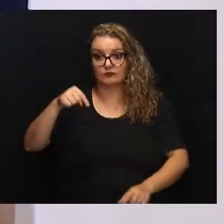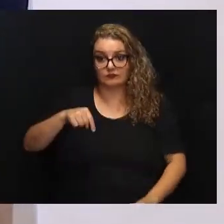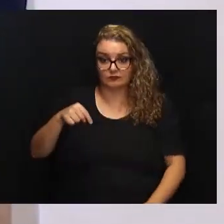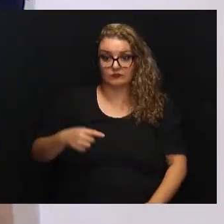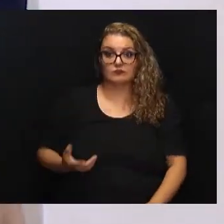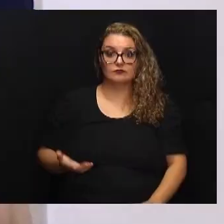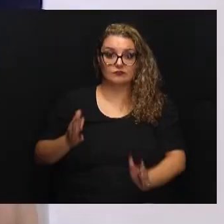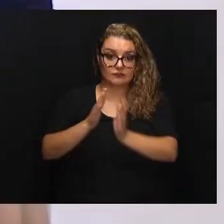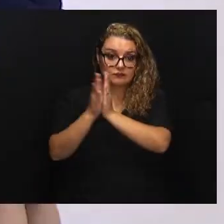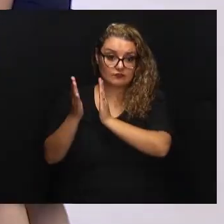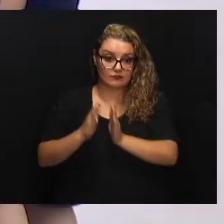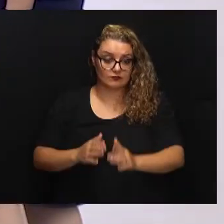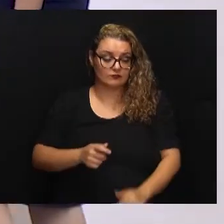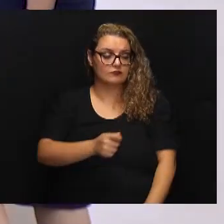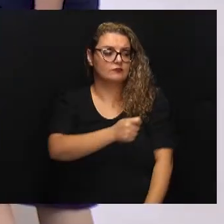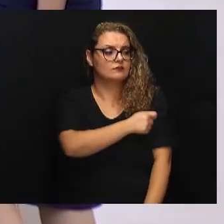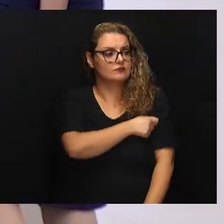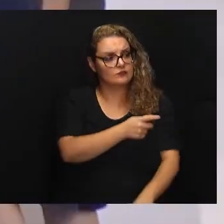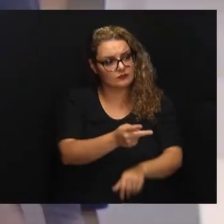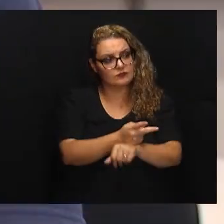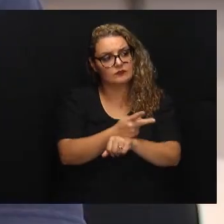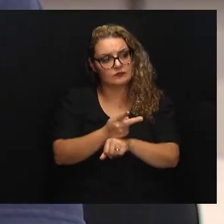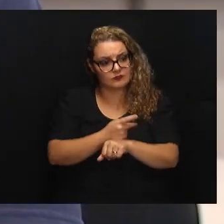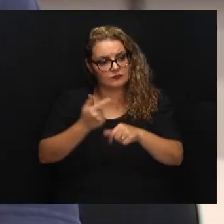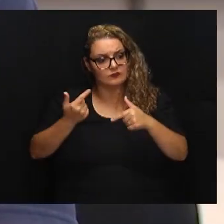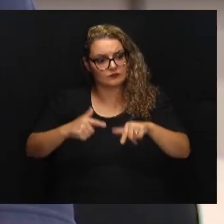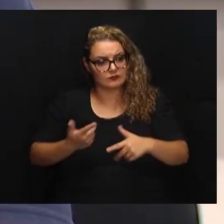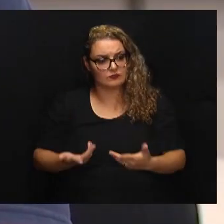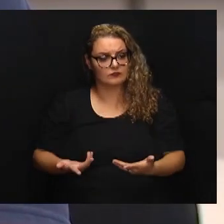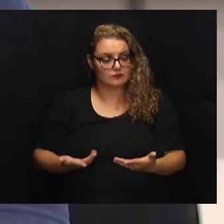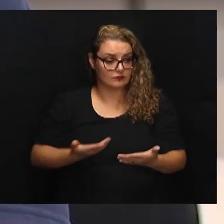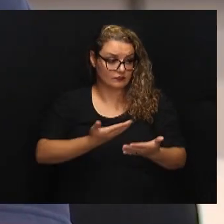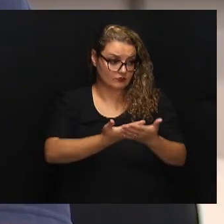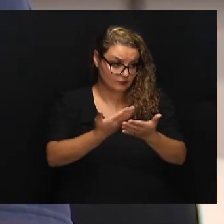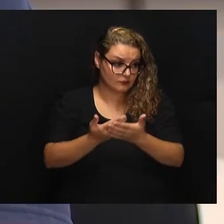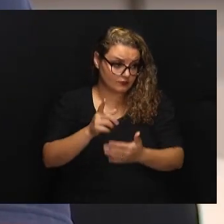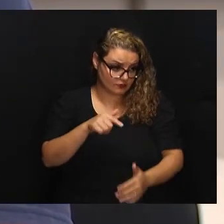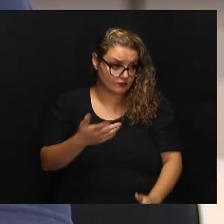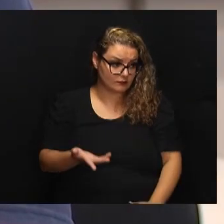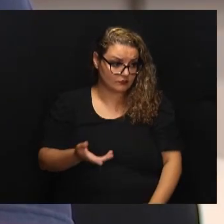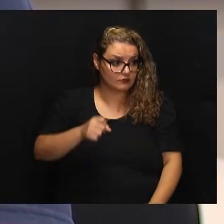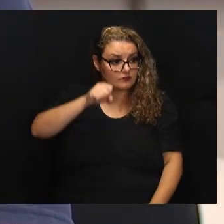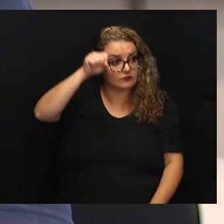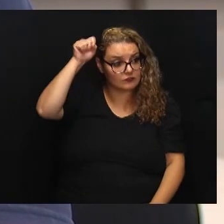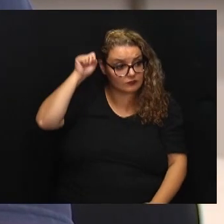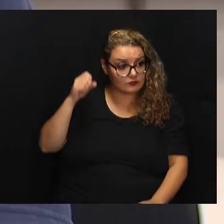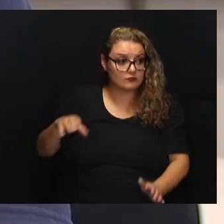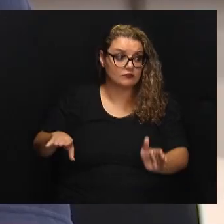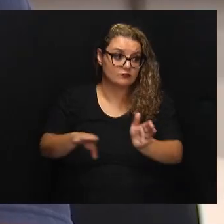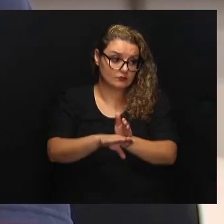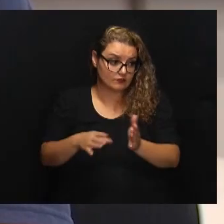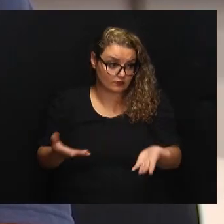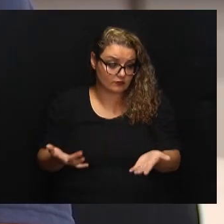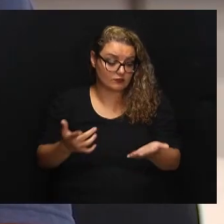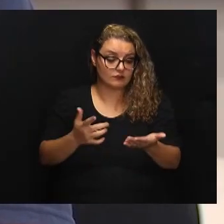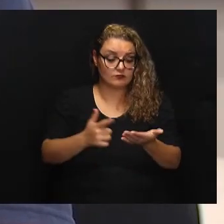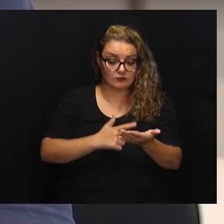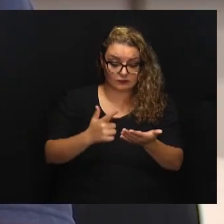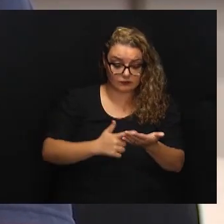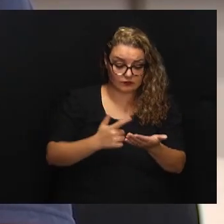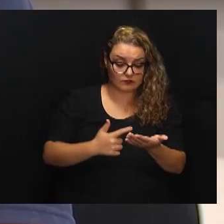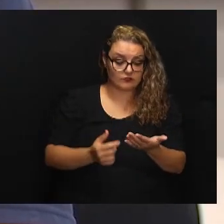quadrinhos nacionais aqui na biblioteca. Os estudantes também procuram muito esse ambiente para os estudos, né?